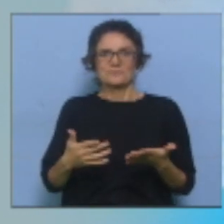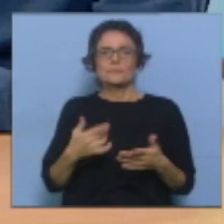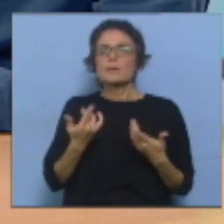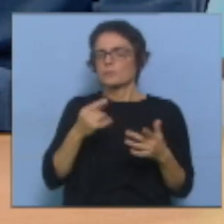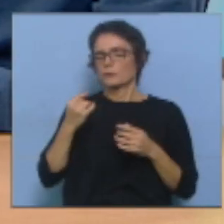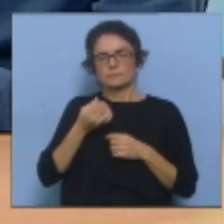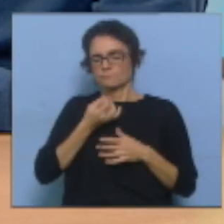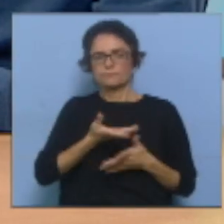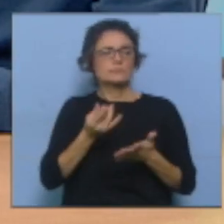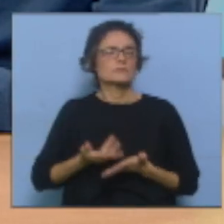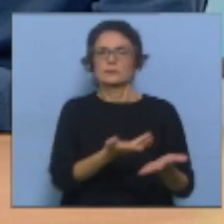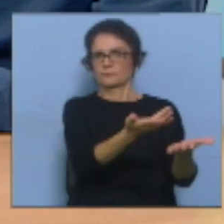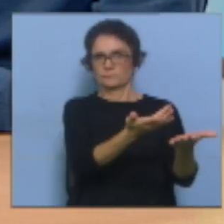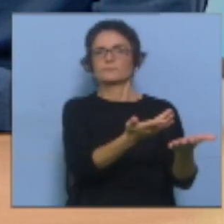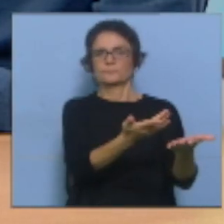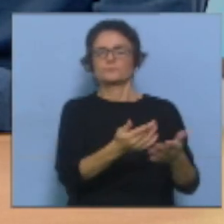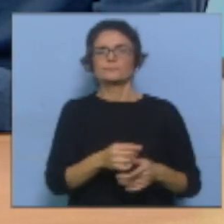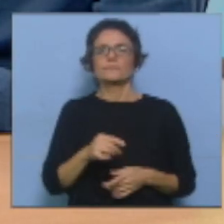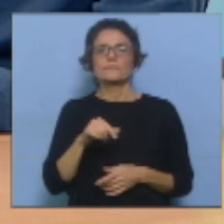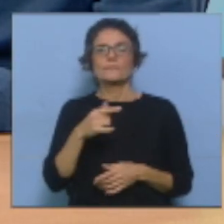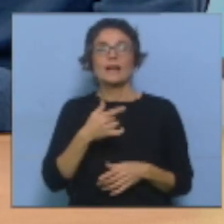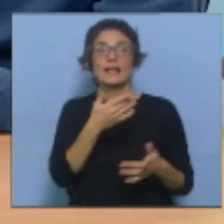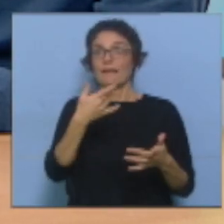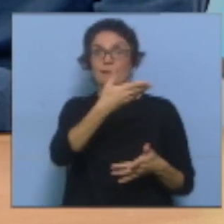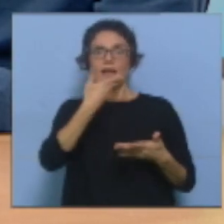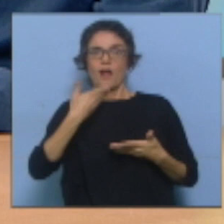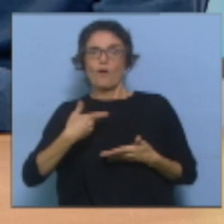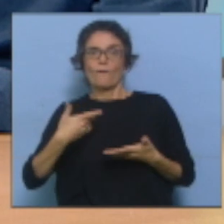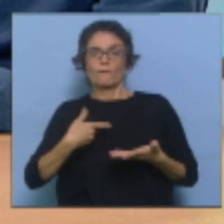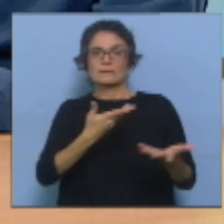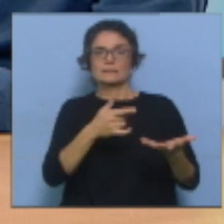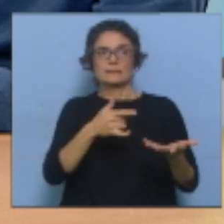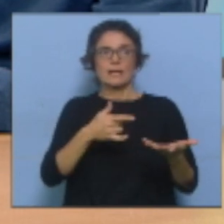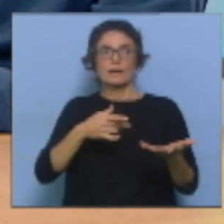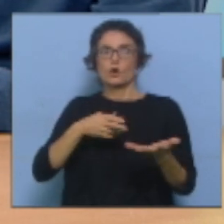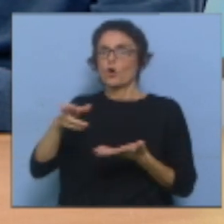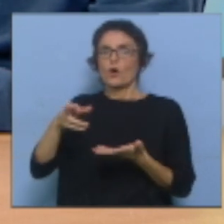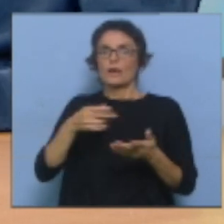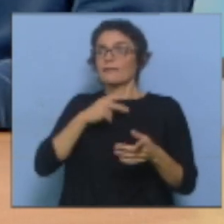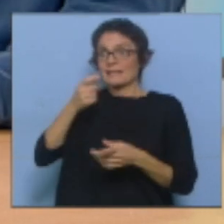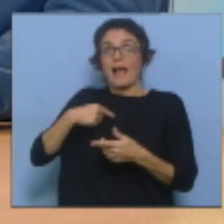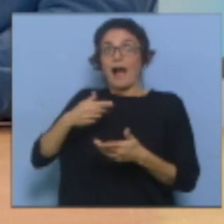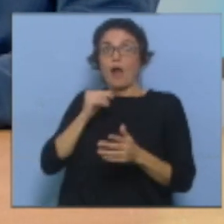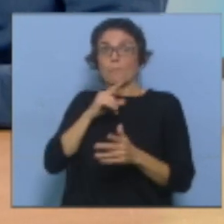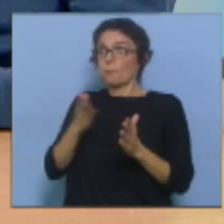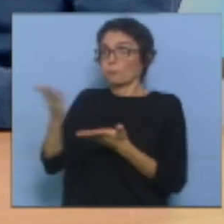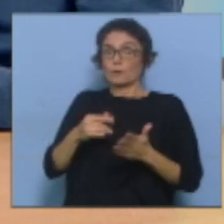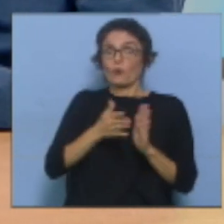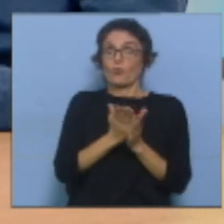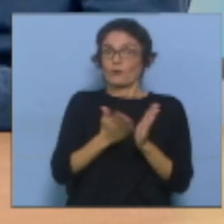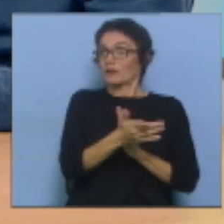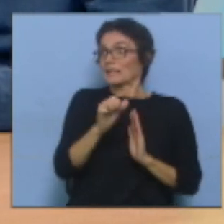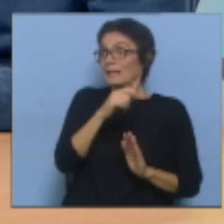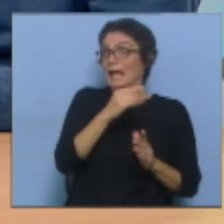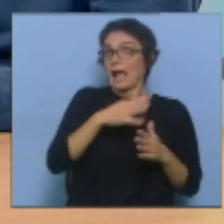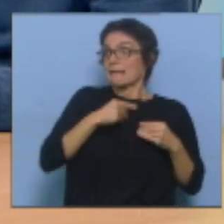Sim, quando eu recebi o convite para ir para o seminário, na altura, lembro-me de chegar a casa e contar aos pais e a primeira resposta foi, não dá agora. Claro. Talvez um dia, quando tiveres